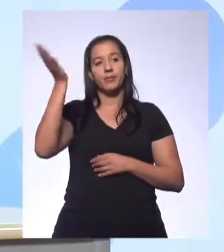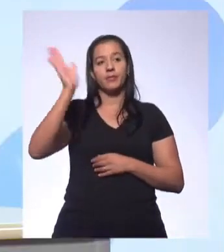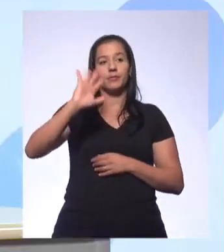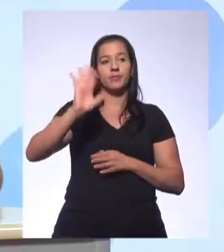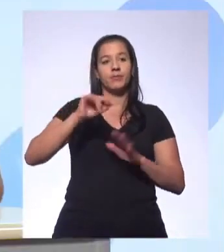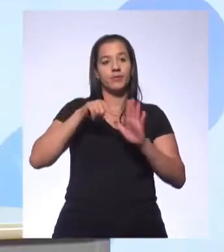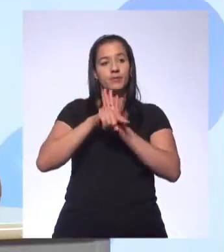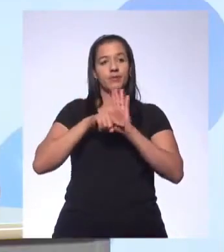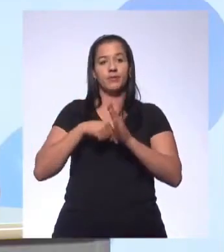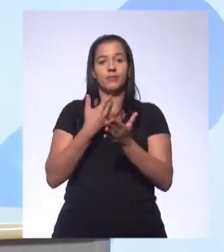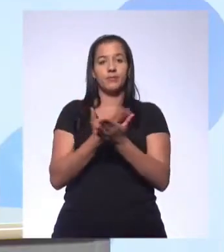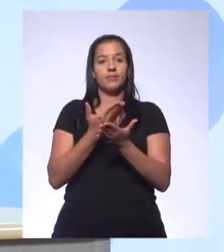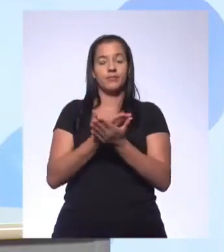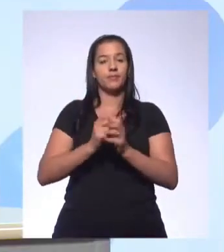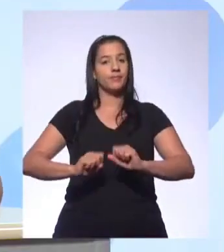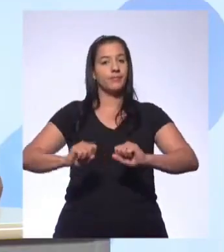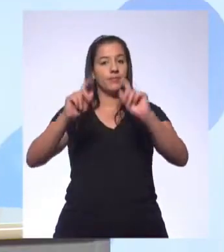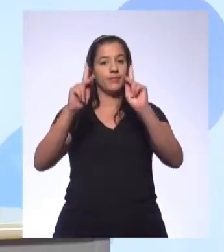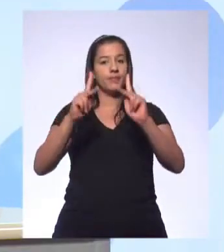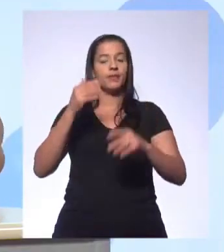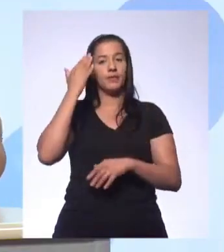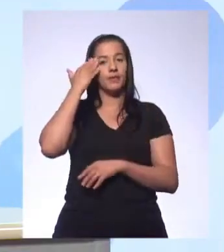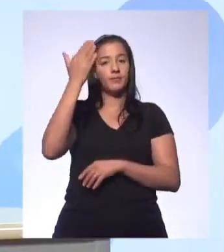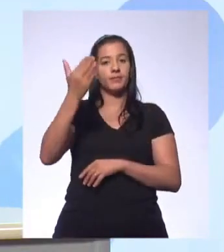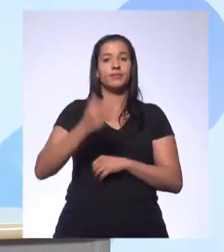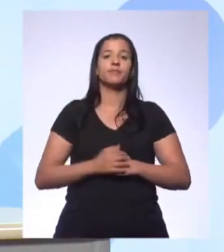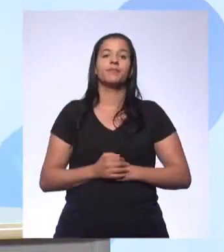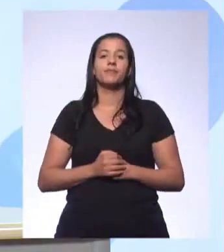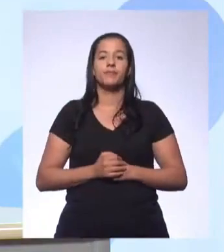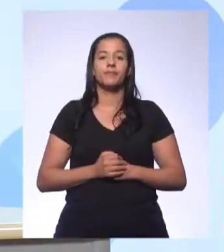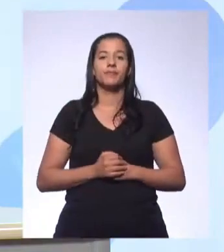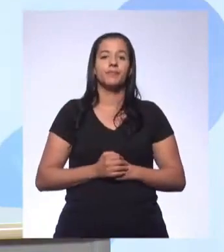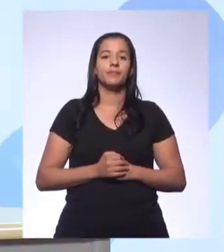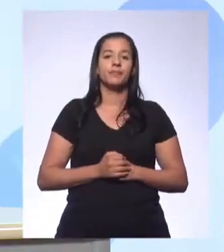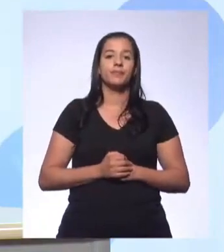próxima. Não esqueça de avaliar a nossa aula, tá ok, pessoal? Até a próxima. Tchau, tchau.